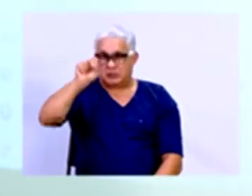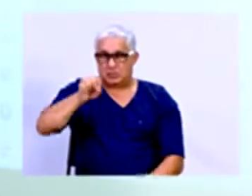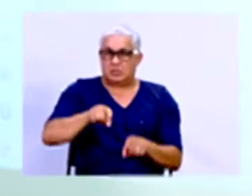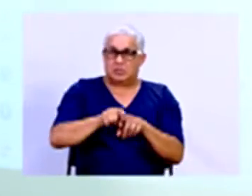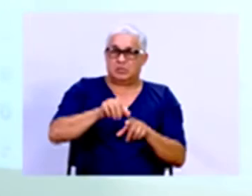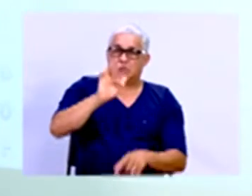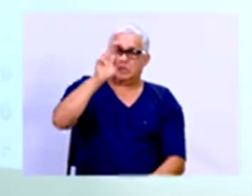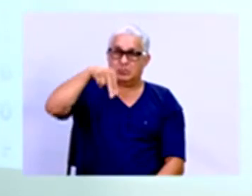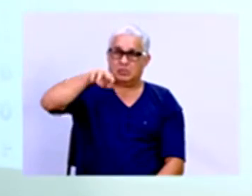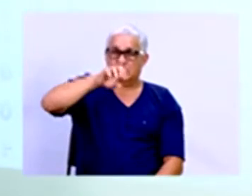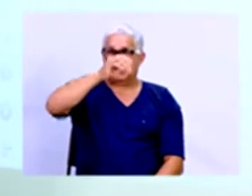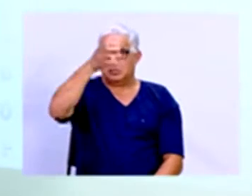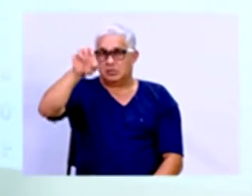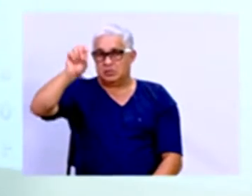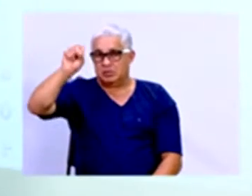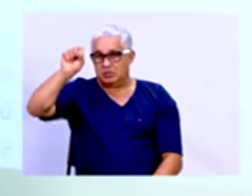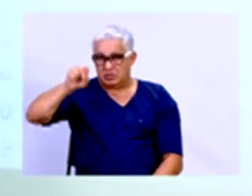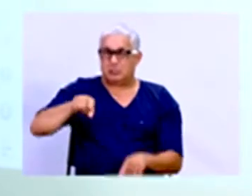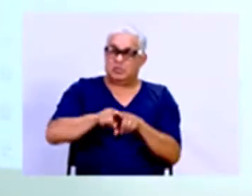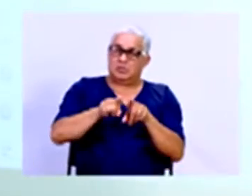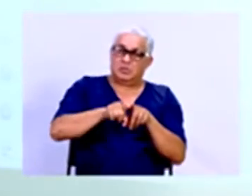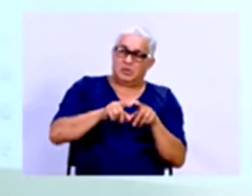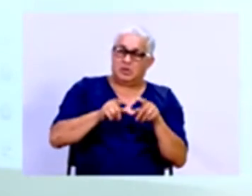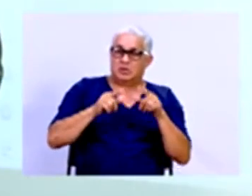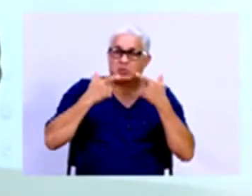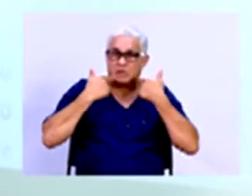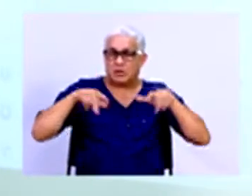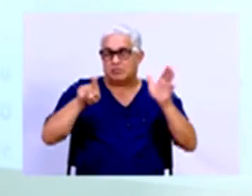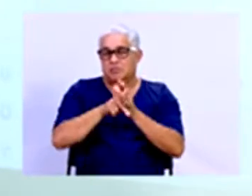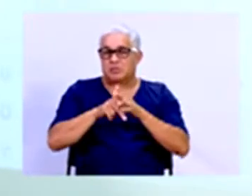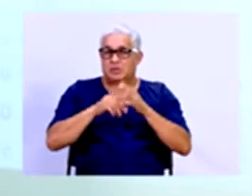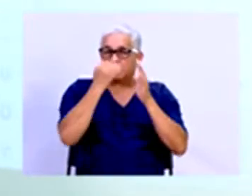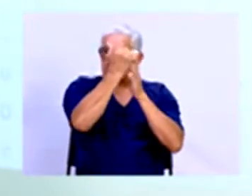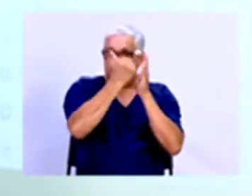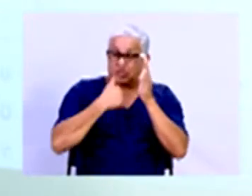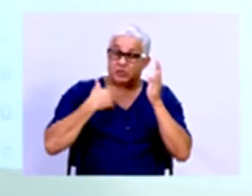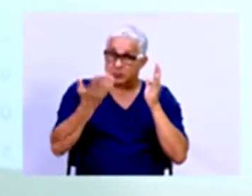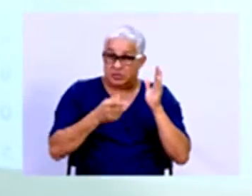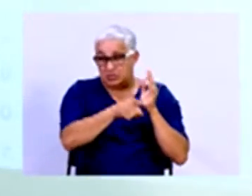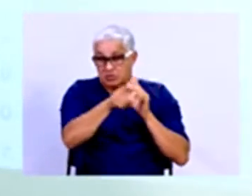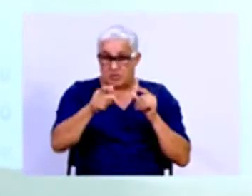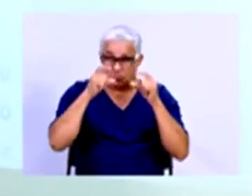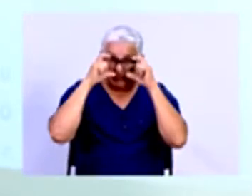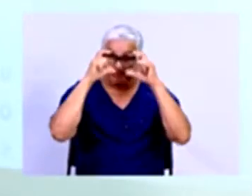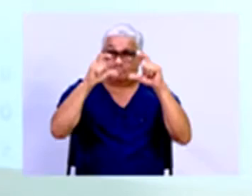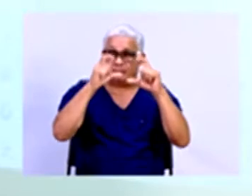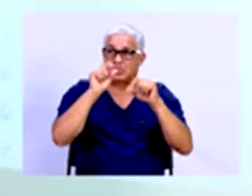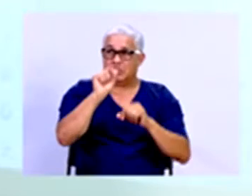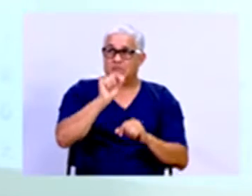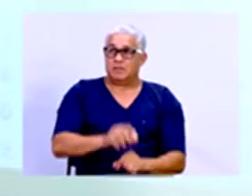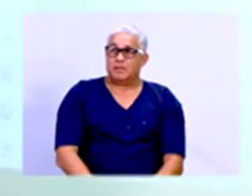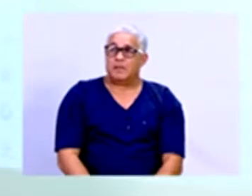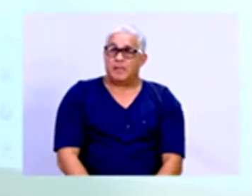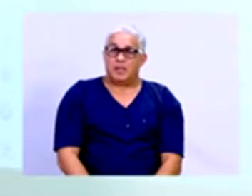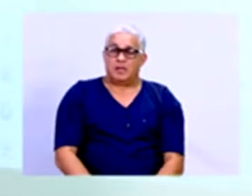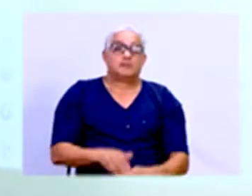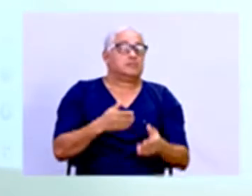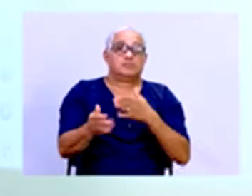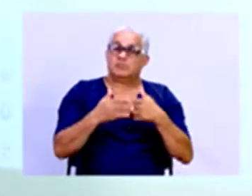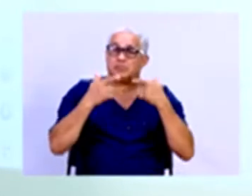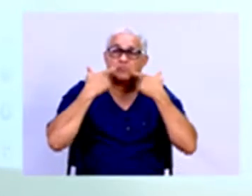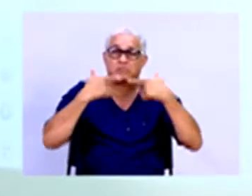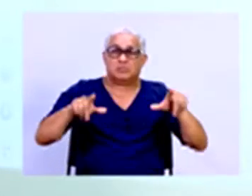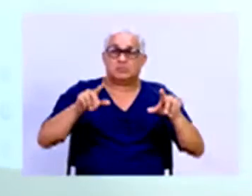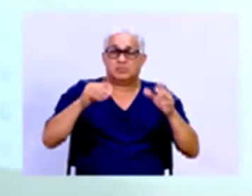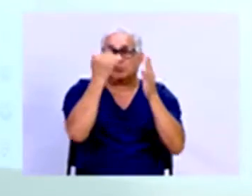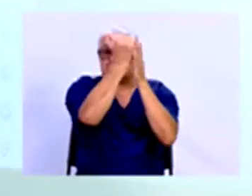que são básicas para a gente aprender uma linguagem de programação. Uma coisa que eu quero que vocês fiquem bem atentos, certo? Qualquer linguagem de programação,